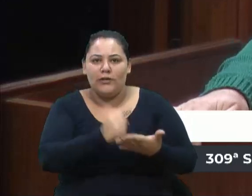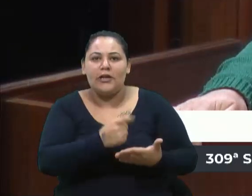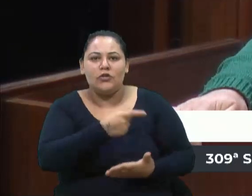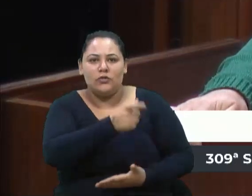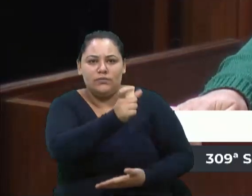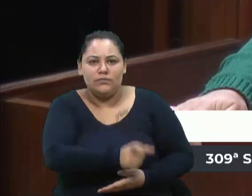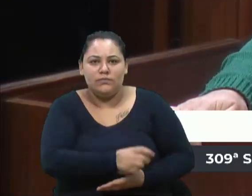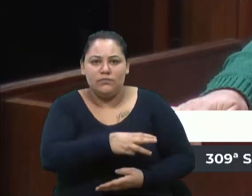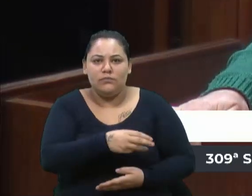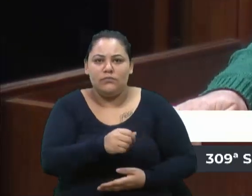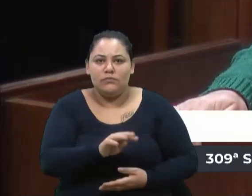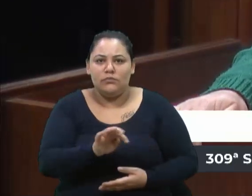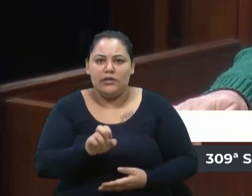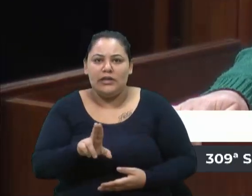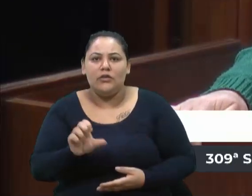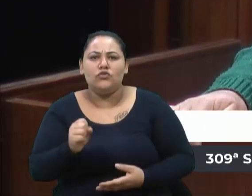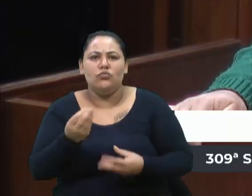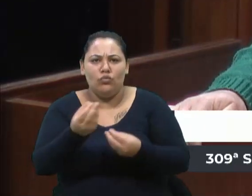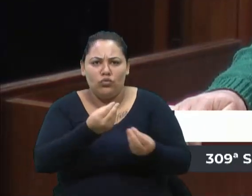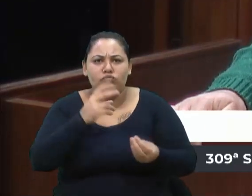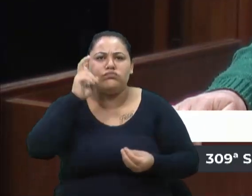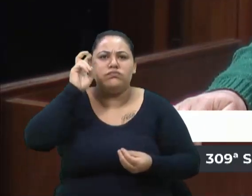rapaz esse jovem intelectual